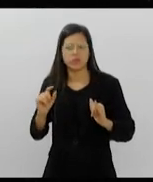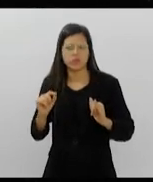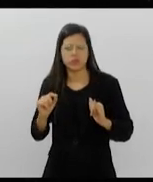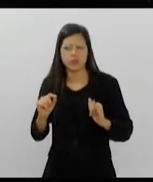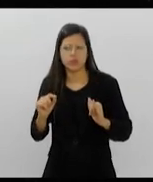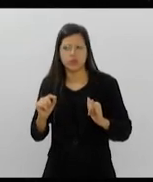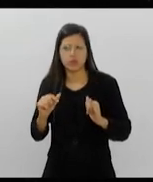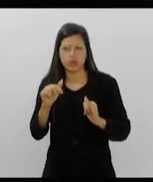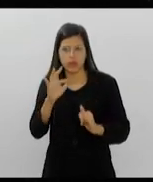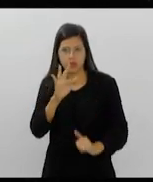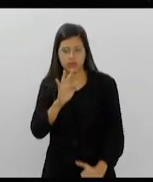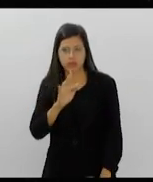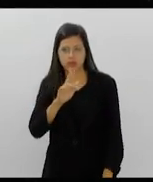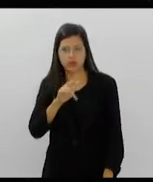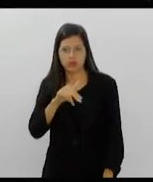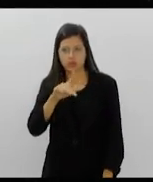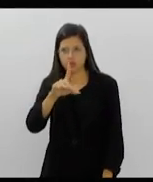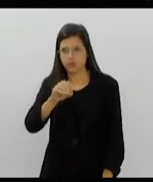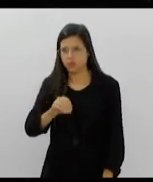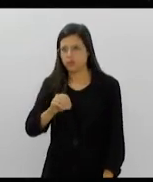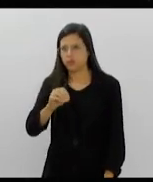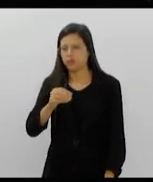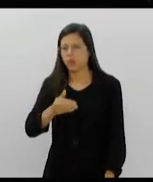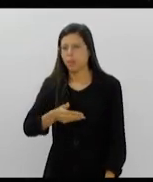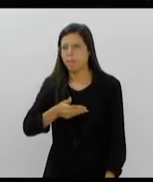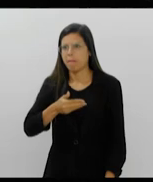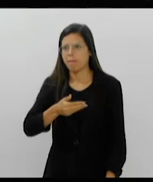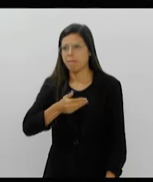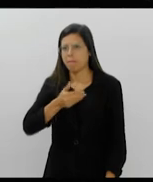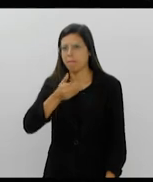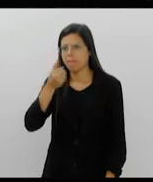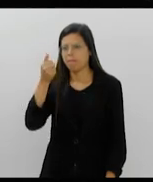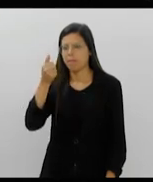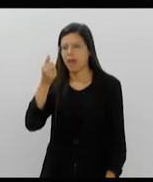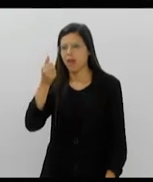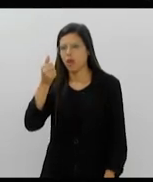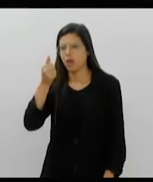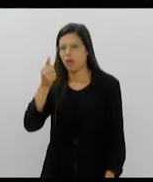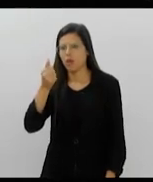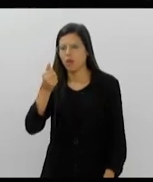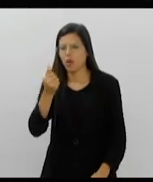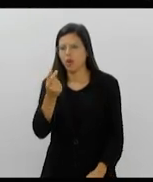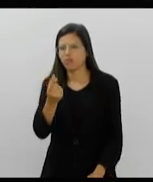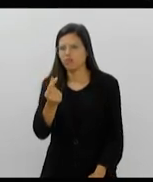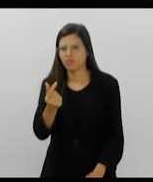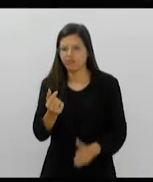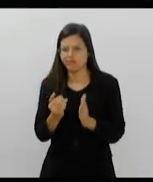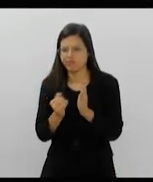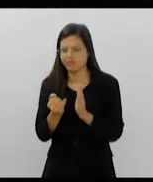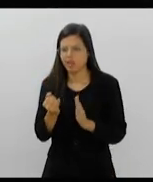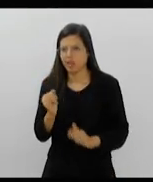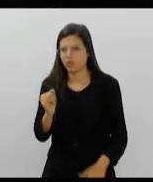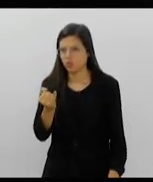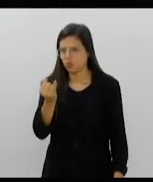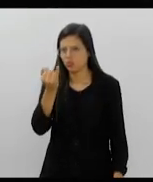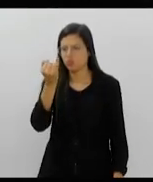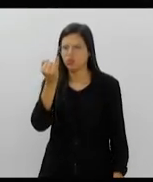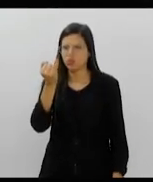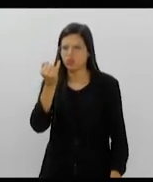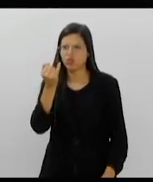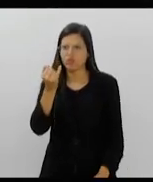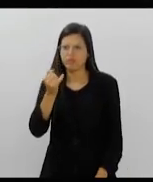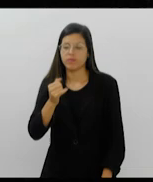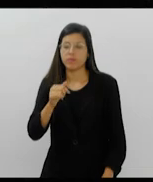um dos fundos que tem melhor rentabilidade nas suas aplicações. Mas aí mesmo que é o